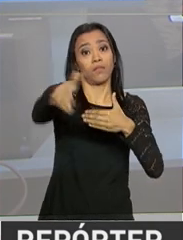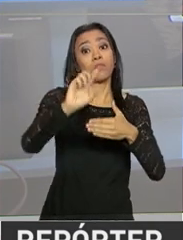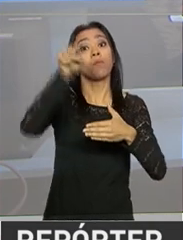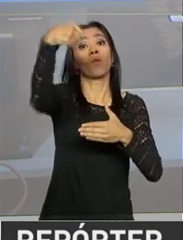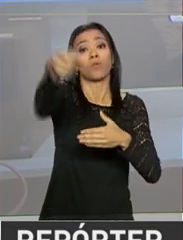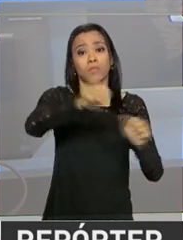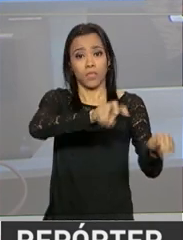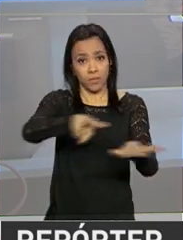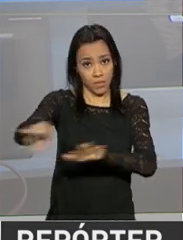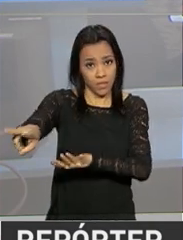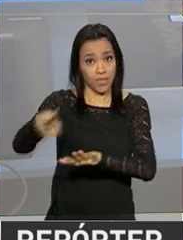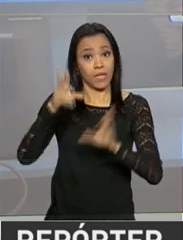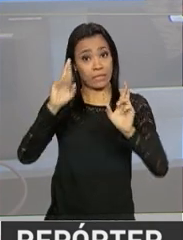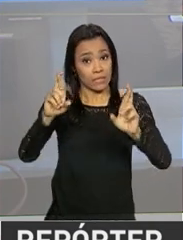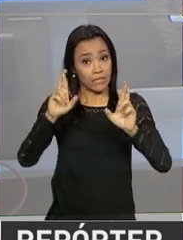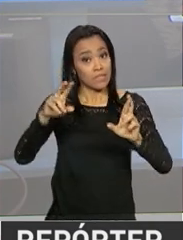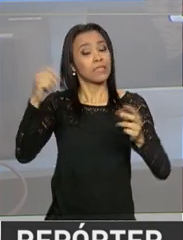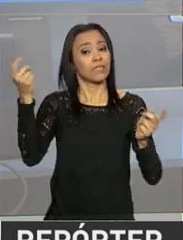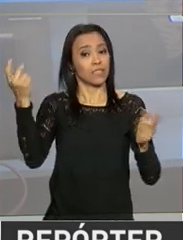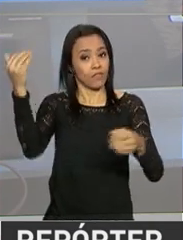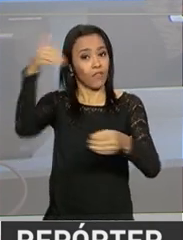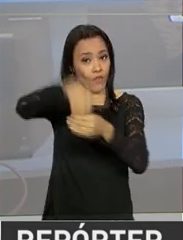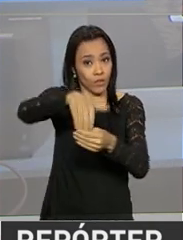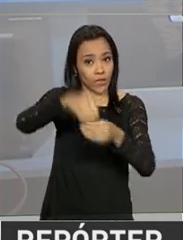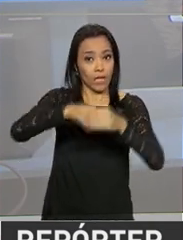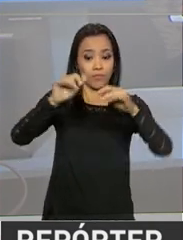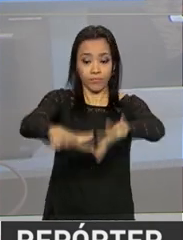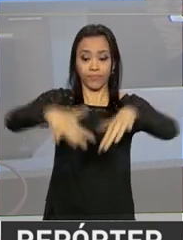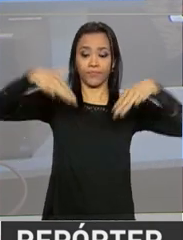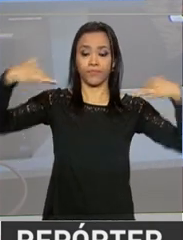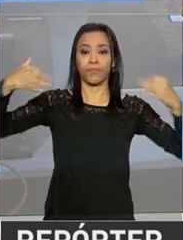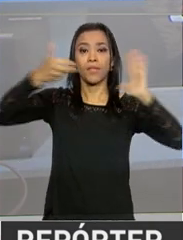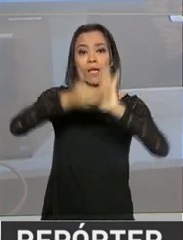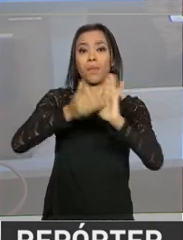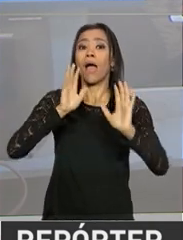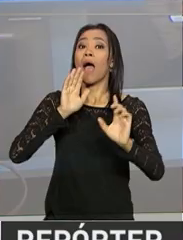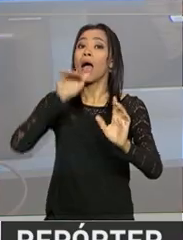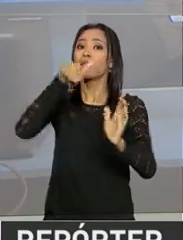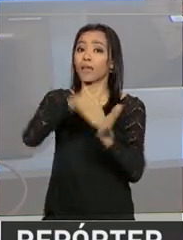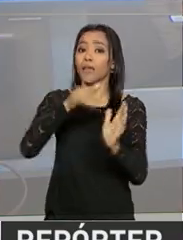vem. E a previsão é que a PEC seja votada no plenário da Câmara até o fim de outubro.